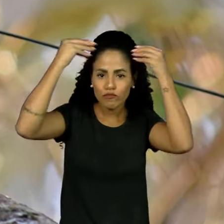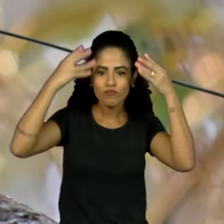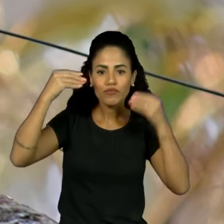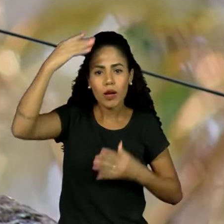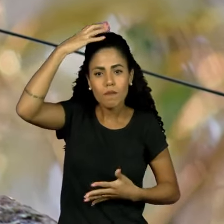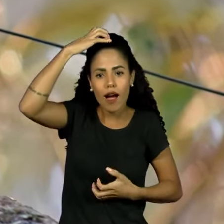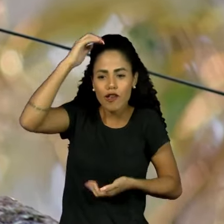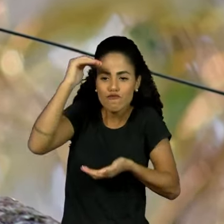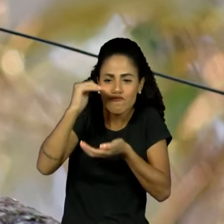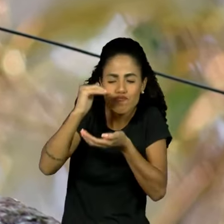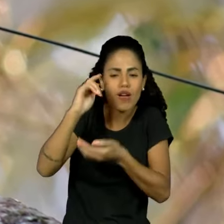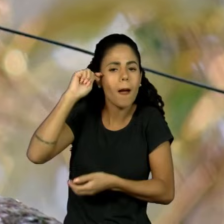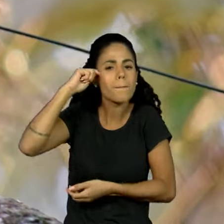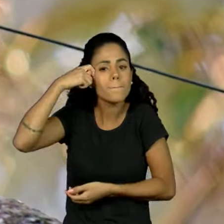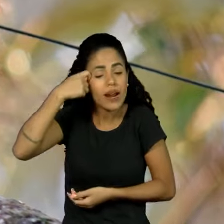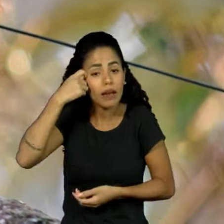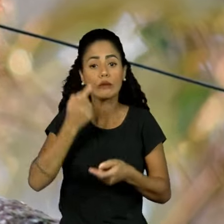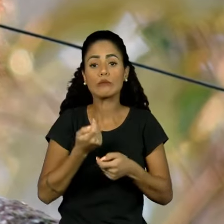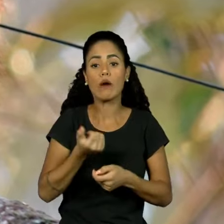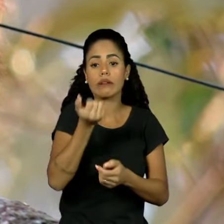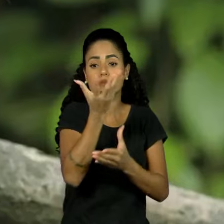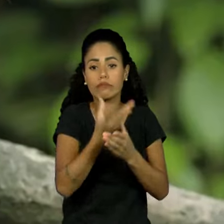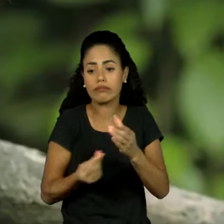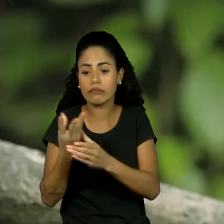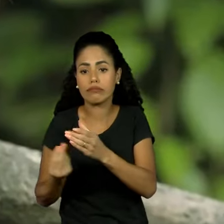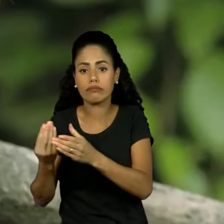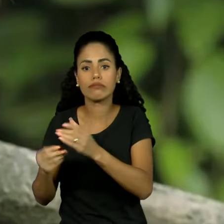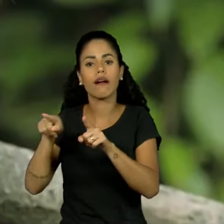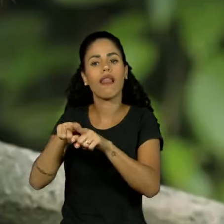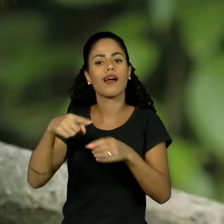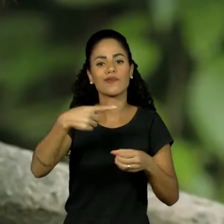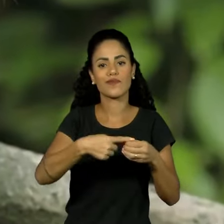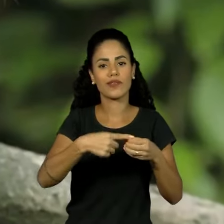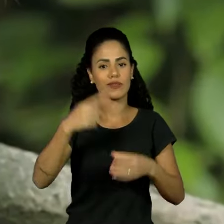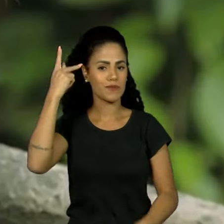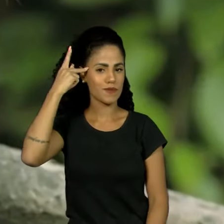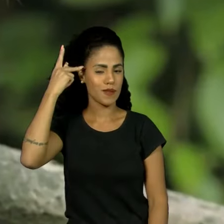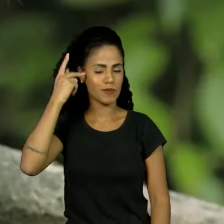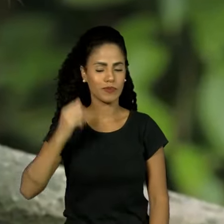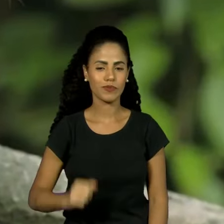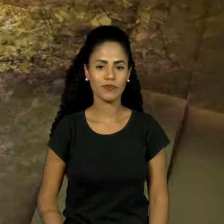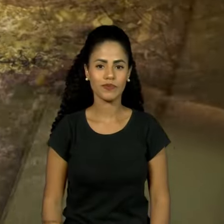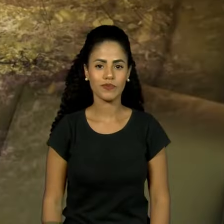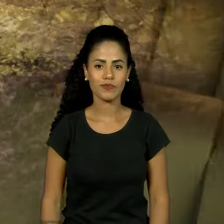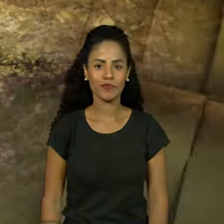preto, espécie de primata que quase desapareceu no interior de São Paulo.